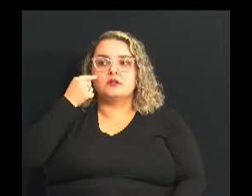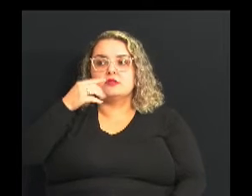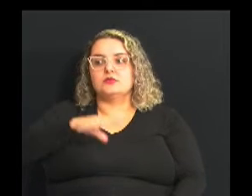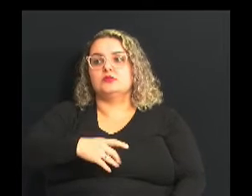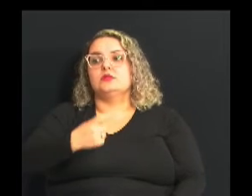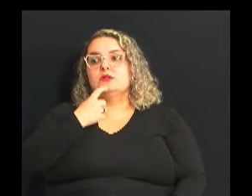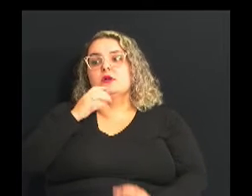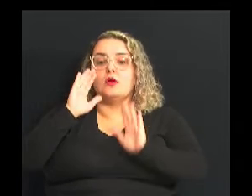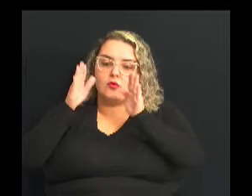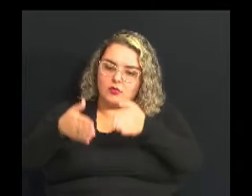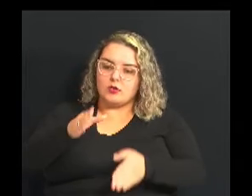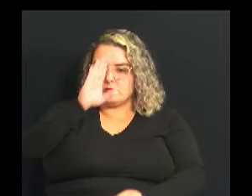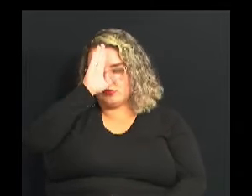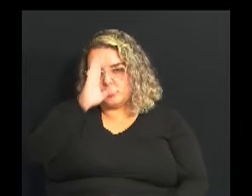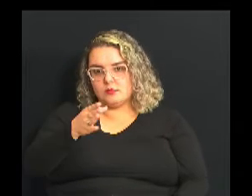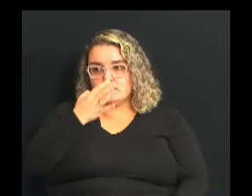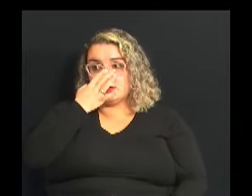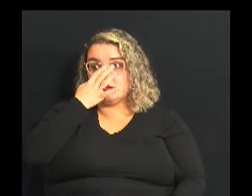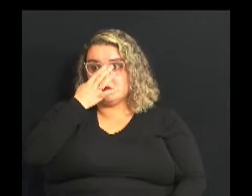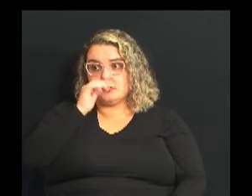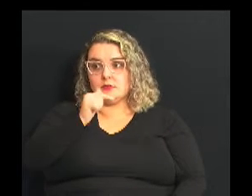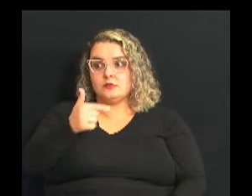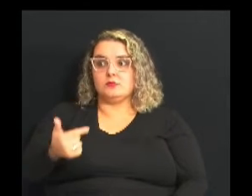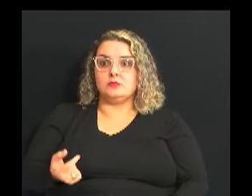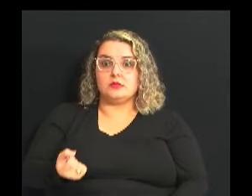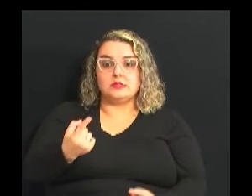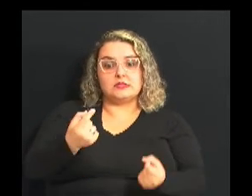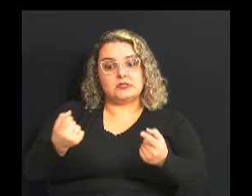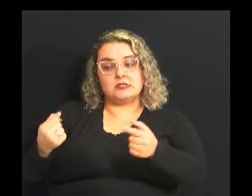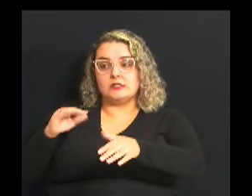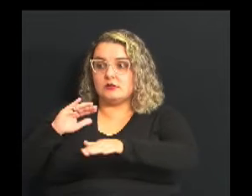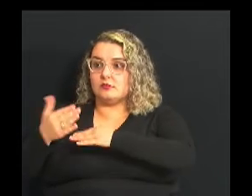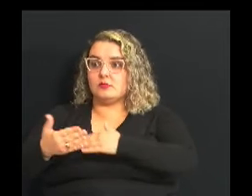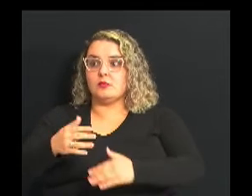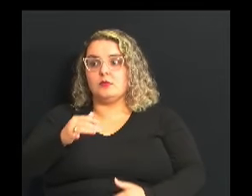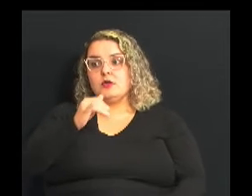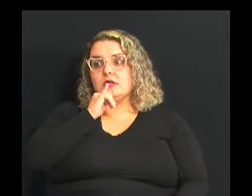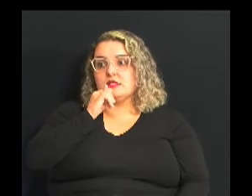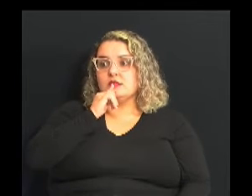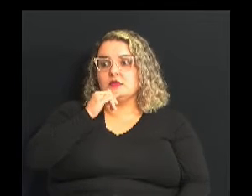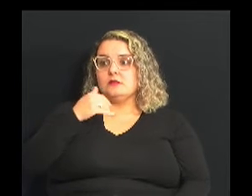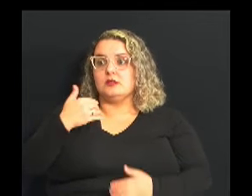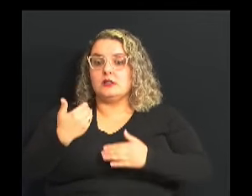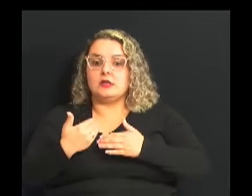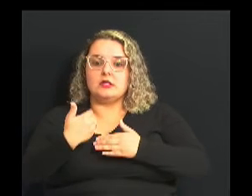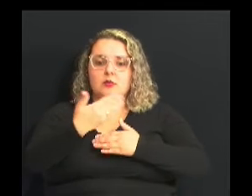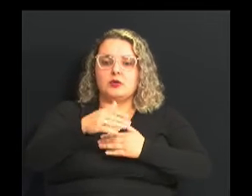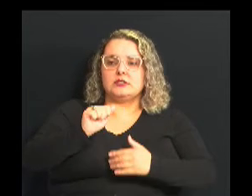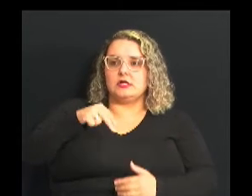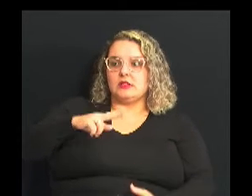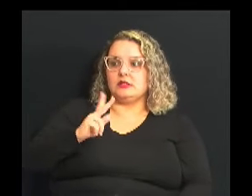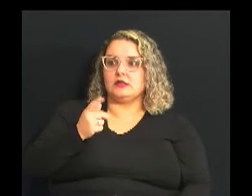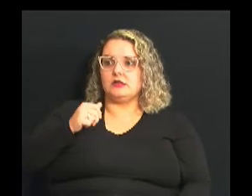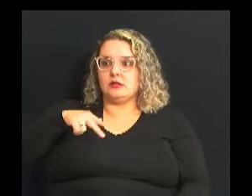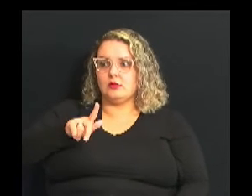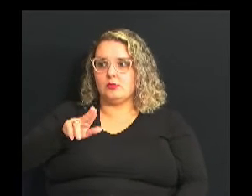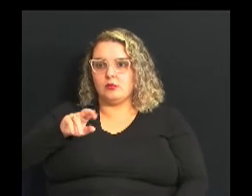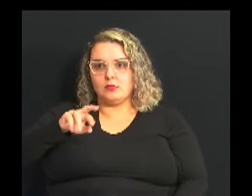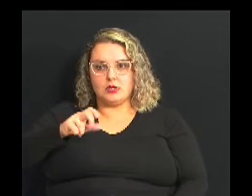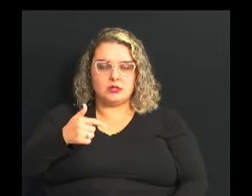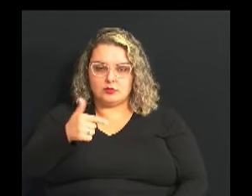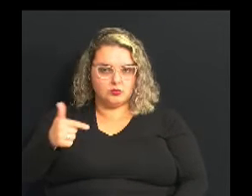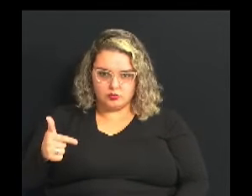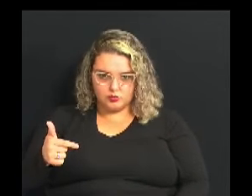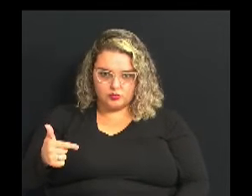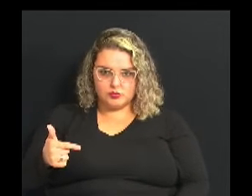principal. Também não tem em certos bairros de Campinas. Por exemplo, a região para lá da Anhanguera não tem medição, né? Quando eu digo para lá da Anhanguera,